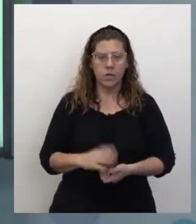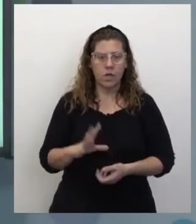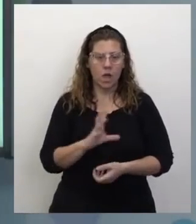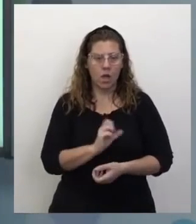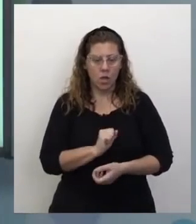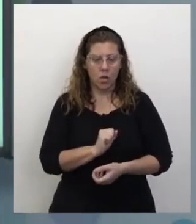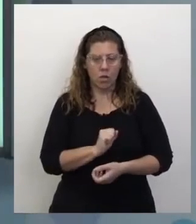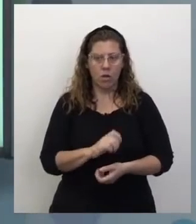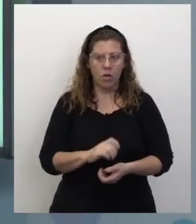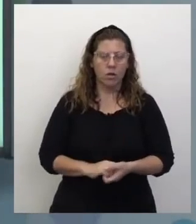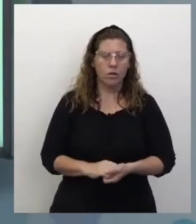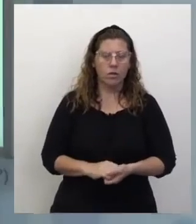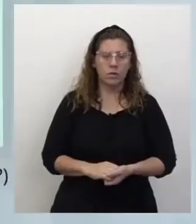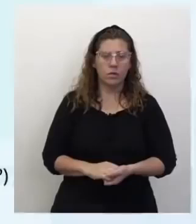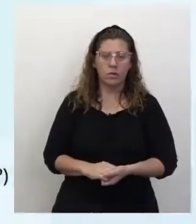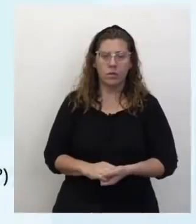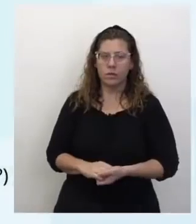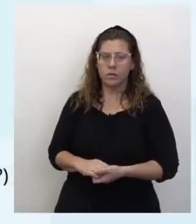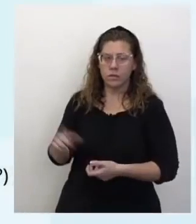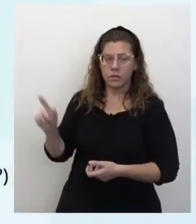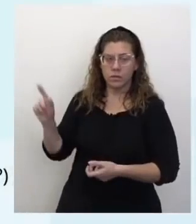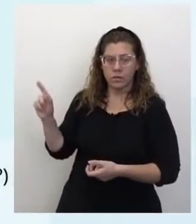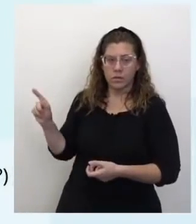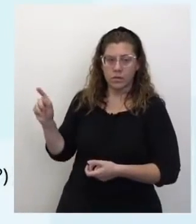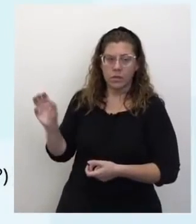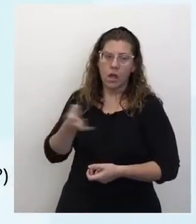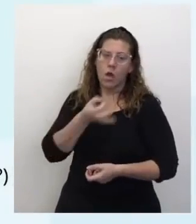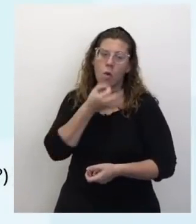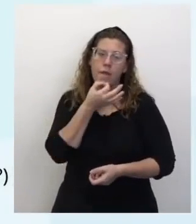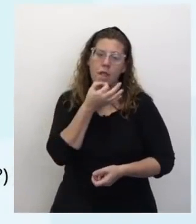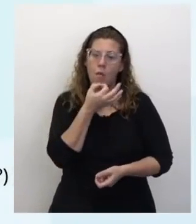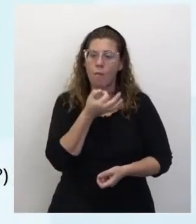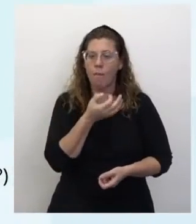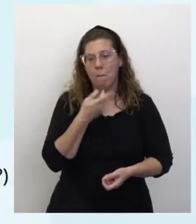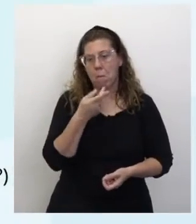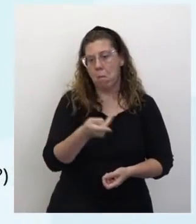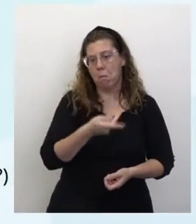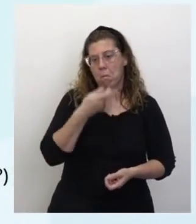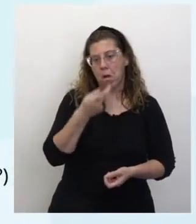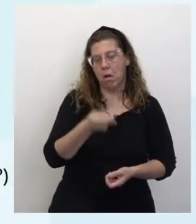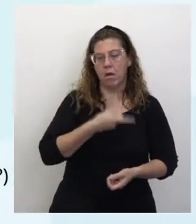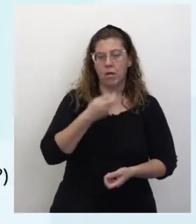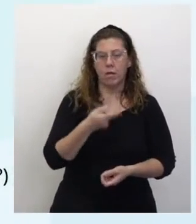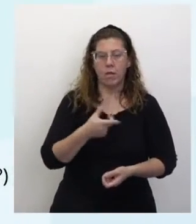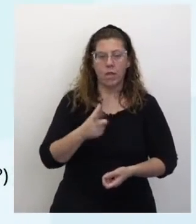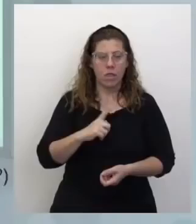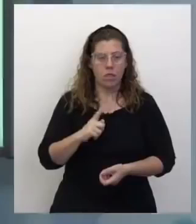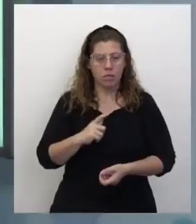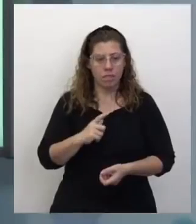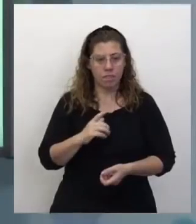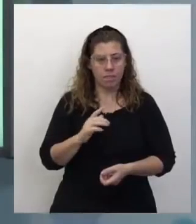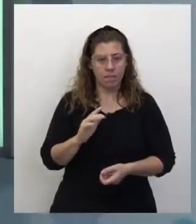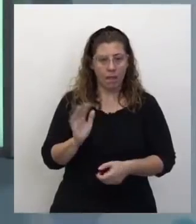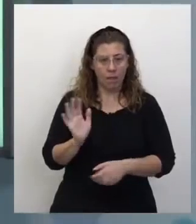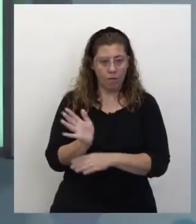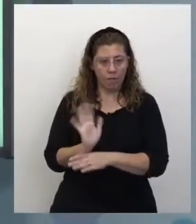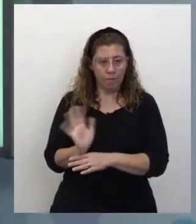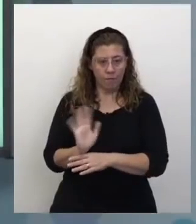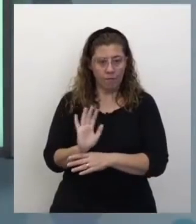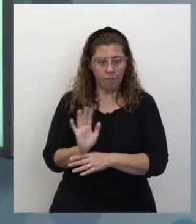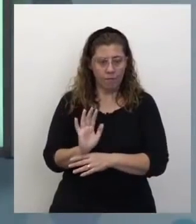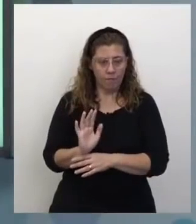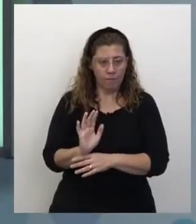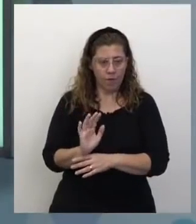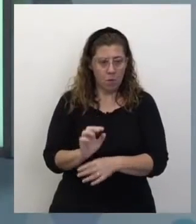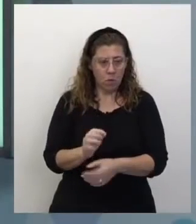é o Serial Eating Guy, que ele dá o palpite. Geralmente, assim, você tem lá, né, filme de terror, a pessoa tá lá correndo. Nossa, tá ficando tudo amarelo aqui,